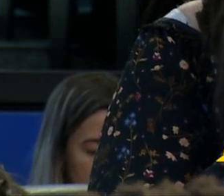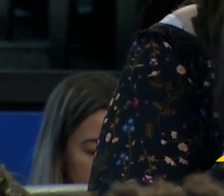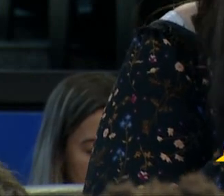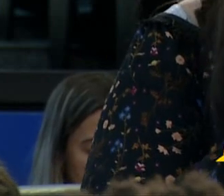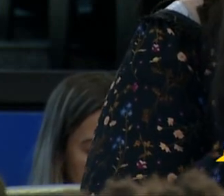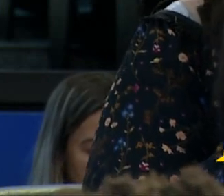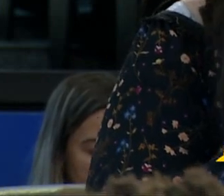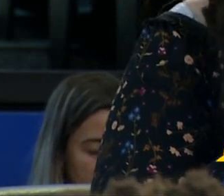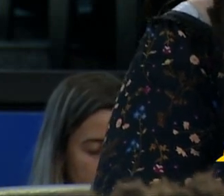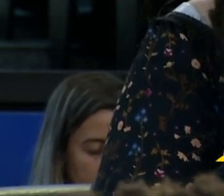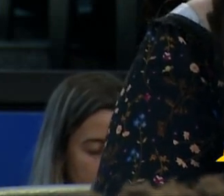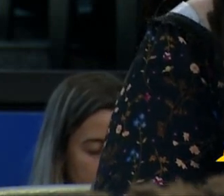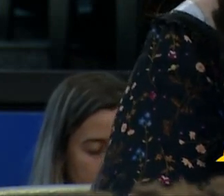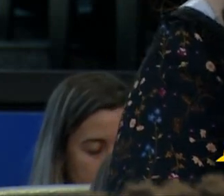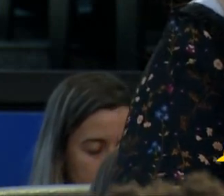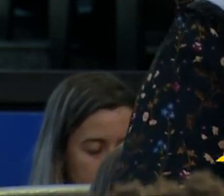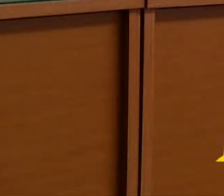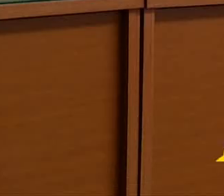achei legal. Eu sinto...